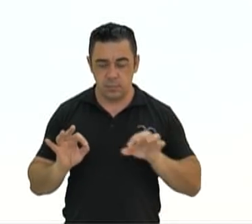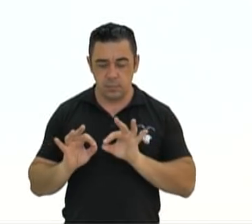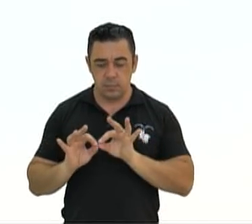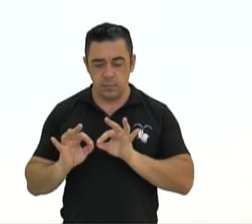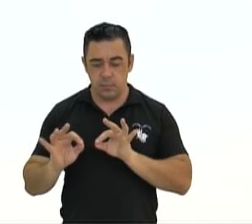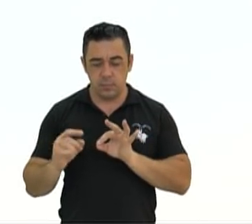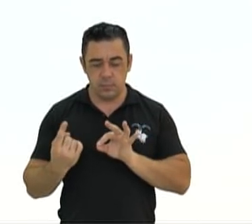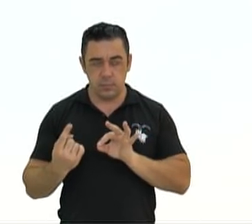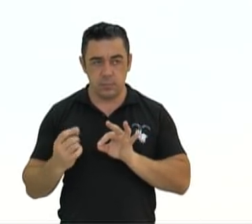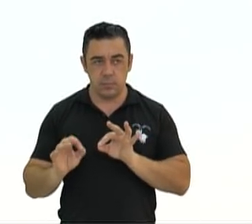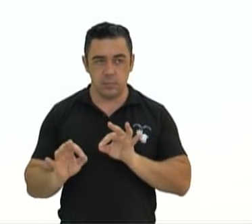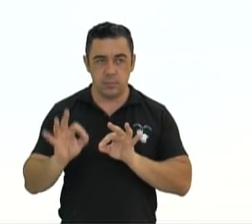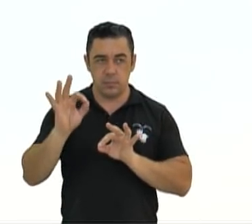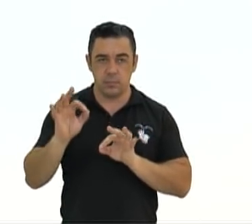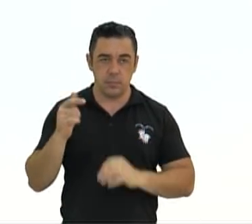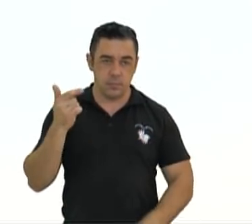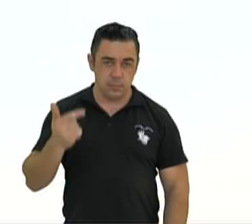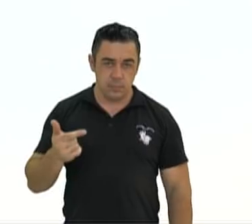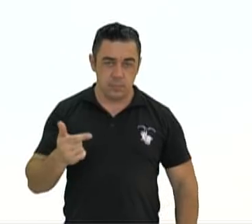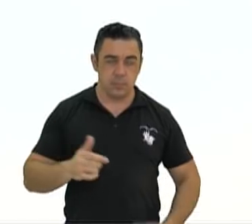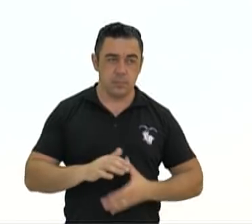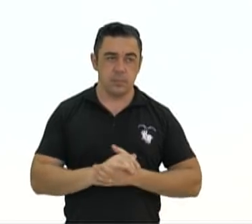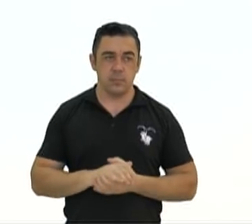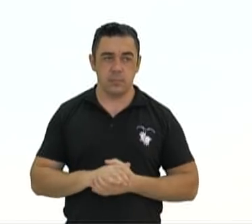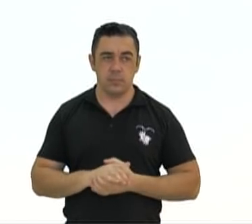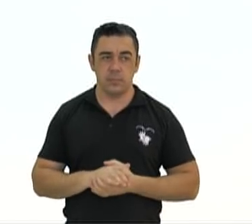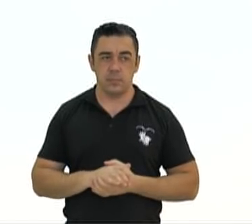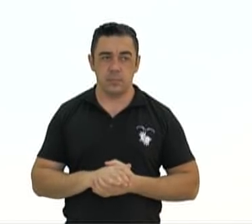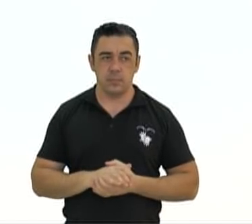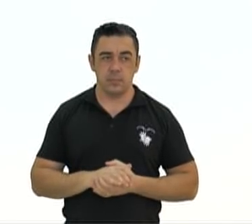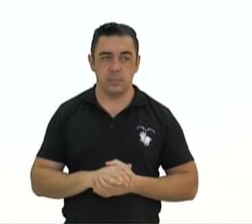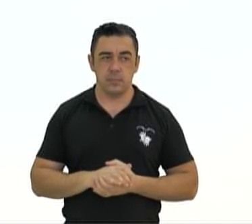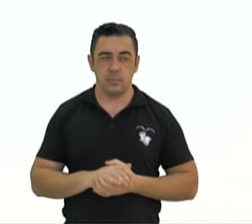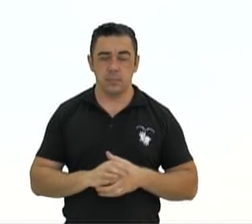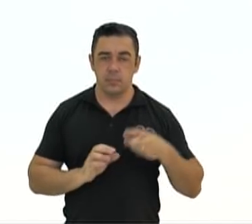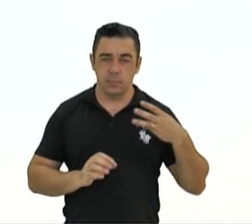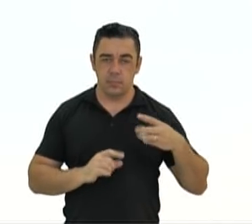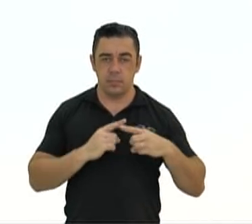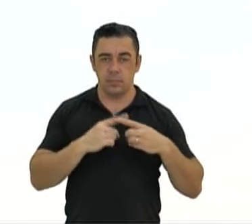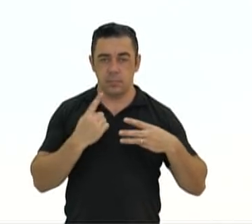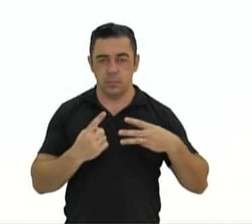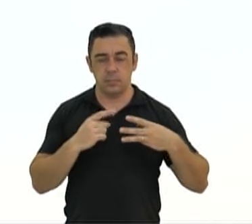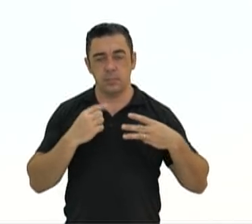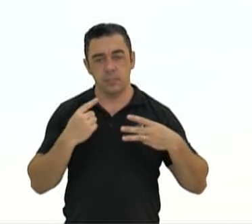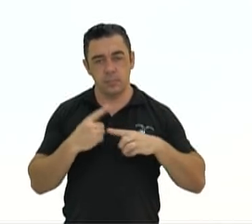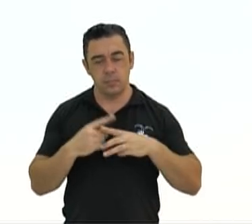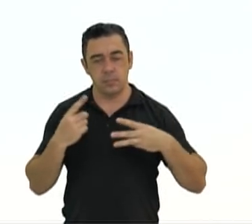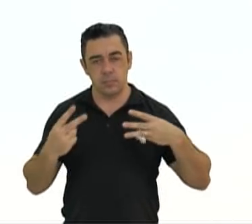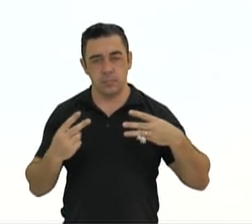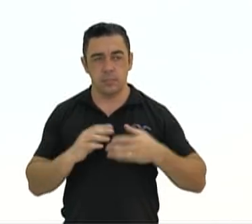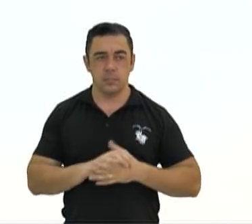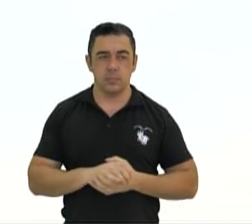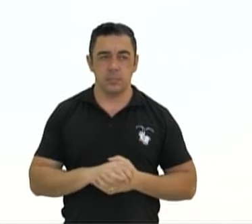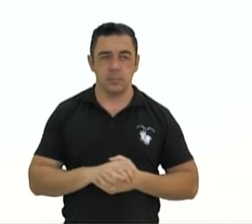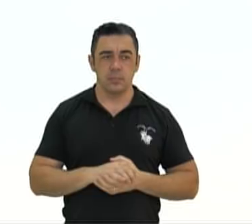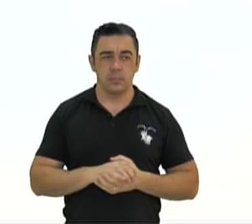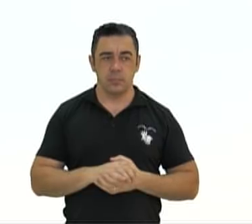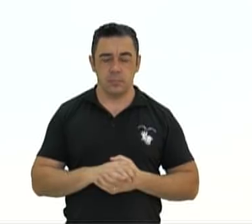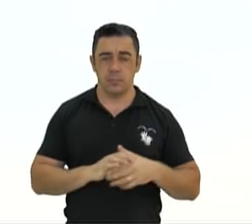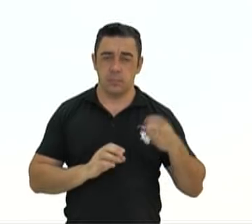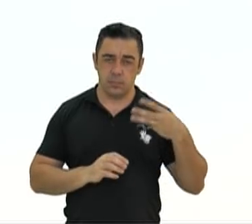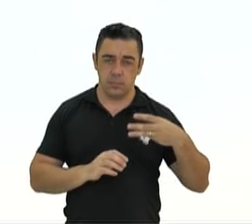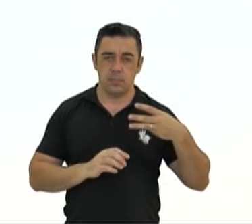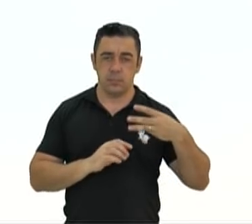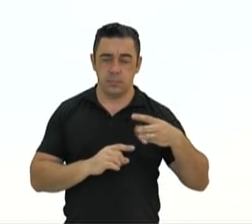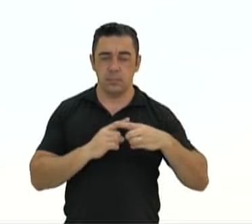a largura? 1 e quem é a altura? 2. Então, aqui vai ficar 3 vezes 1 vezes 2. 3 vezes 1 é